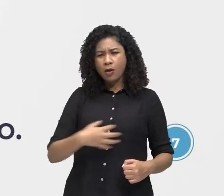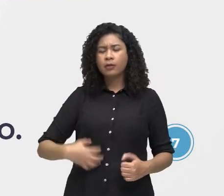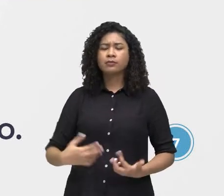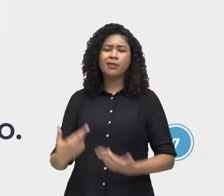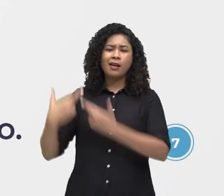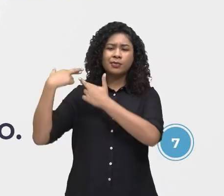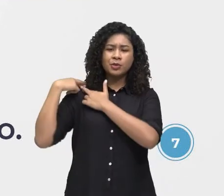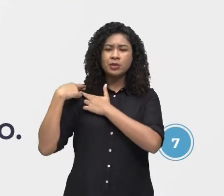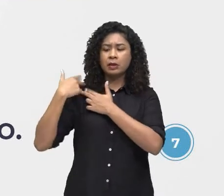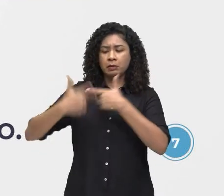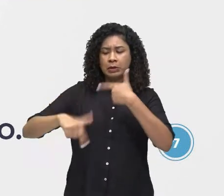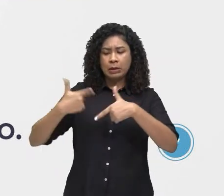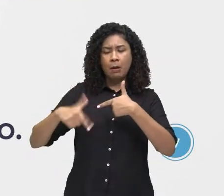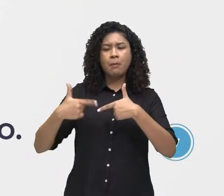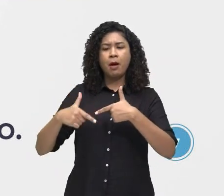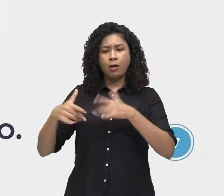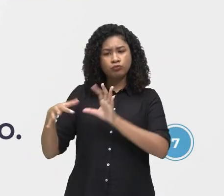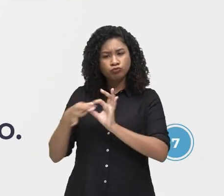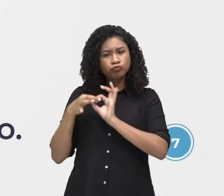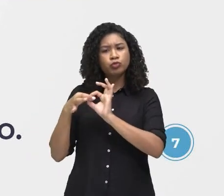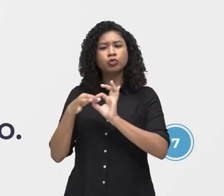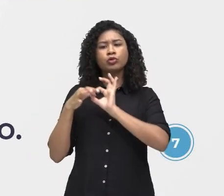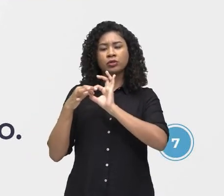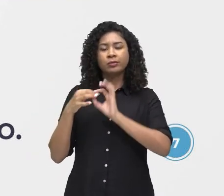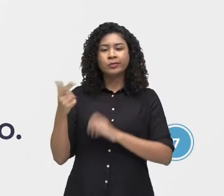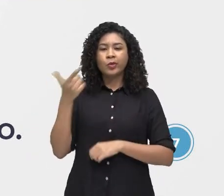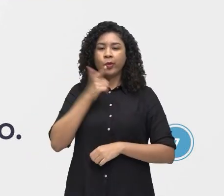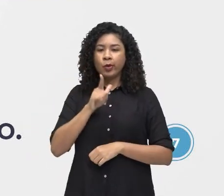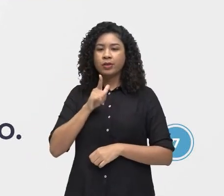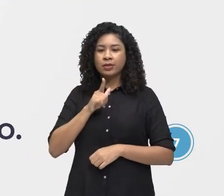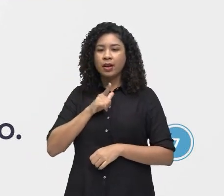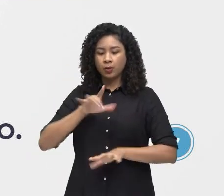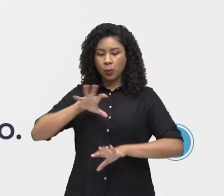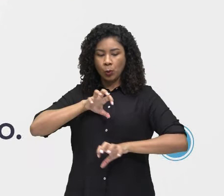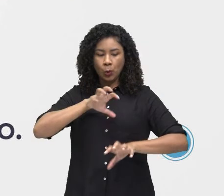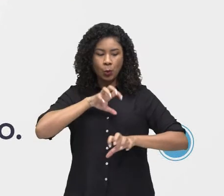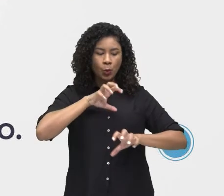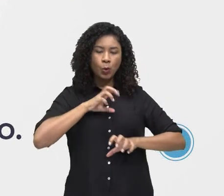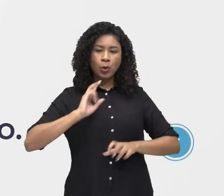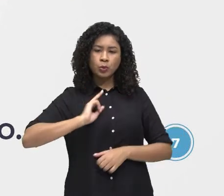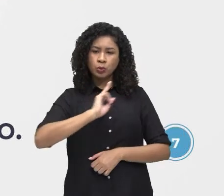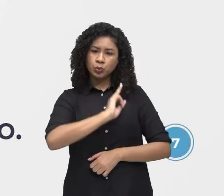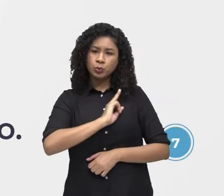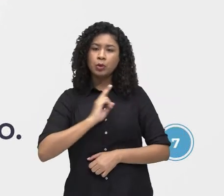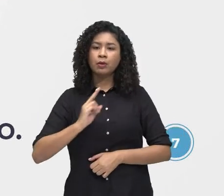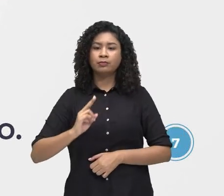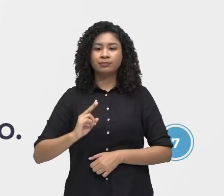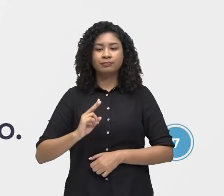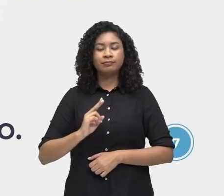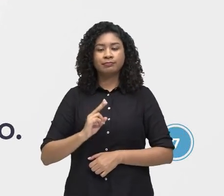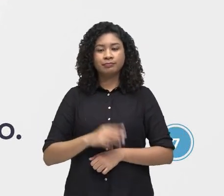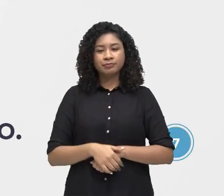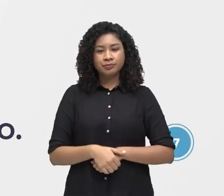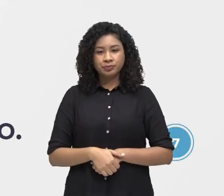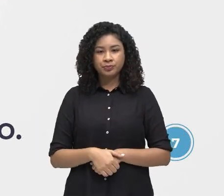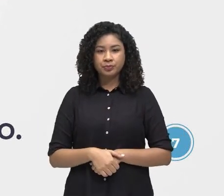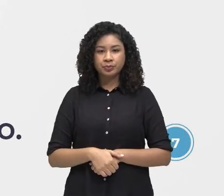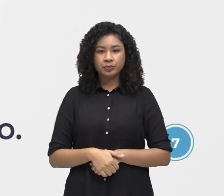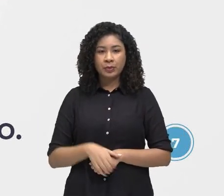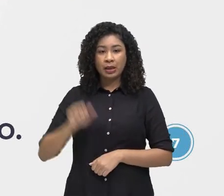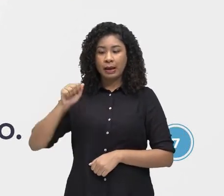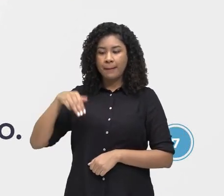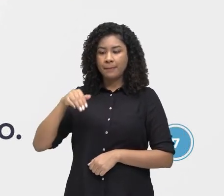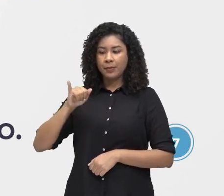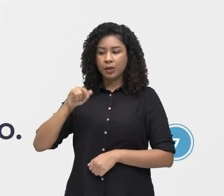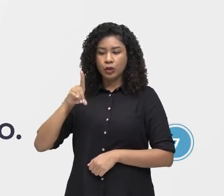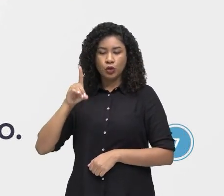juntos para conseguir retirar dos alimentos as substâncias necessárias para o nosso corpo. O amido só pode ser